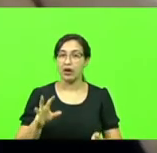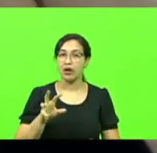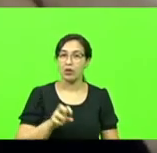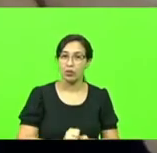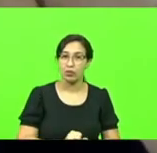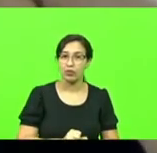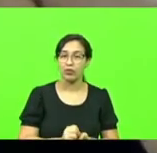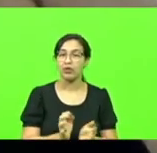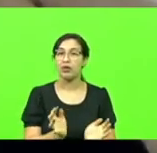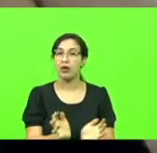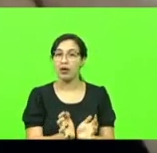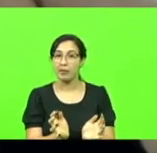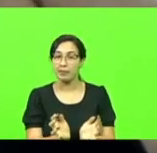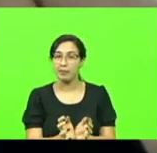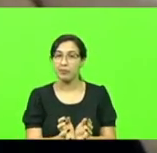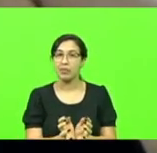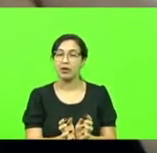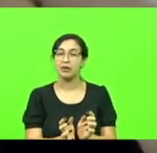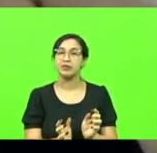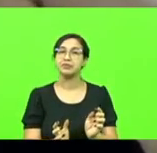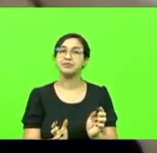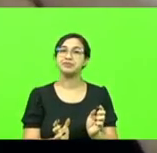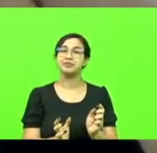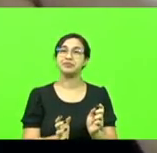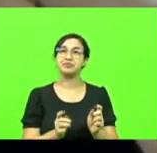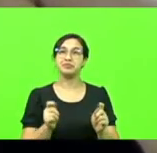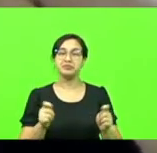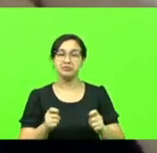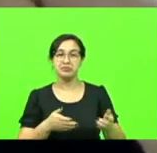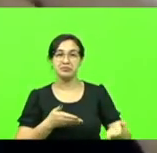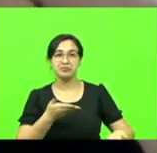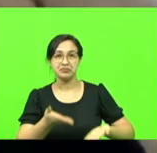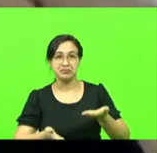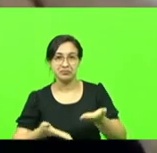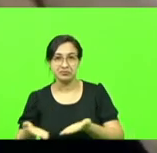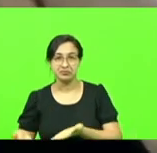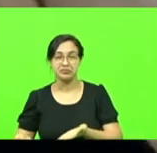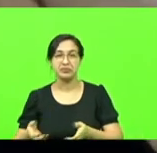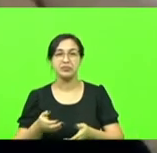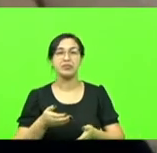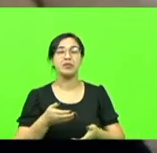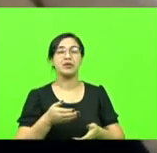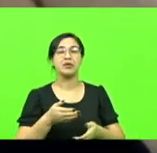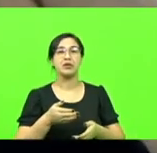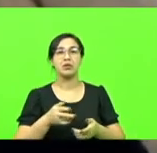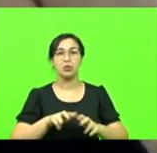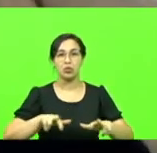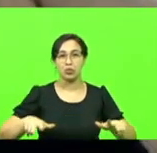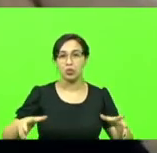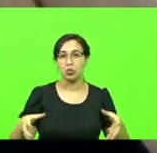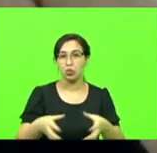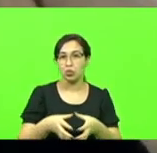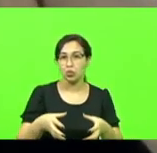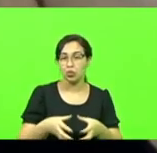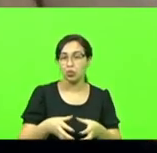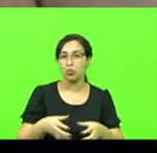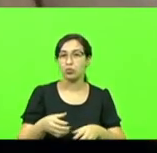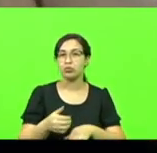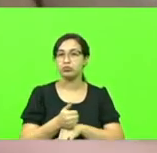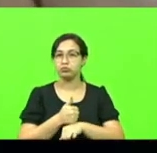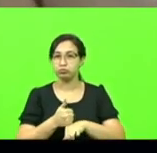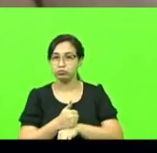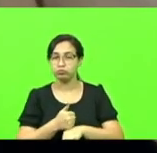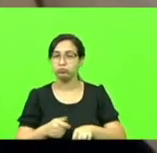ele prevê garantir as assistências por intermédio de equipe multiprofissional e multidisciplinar.